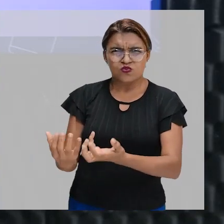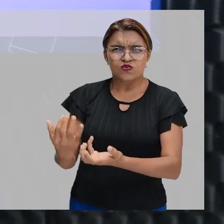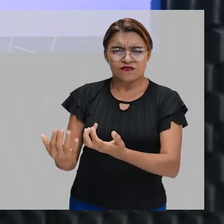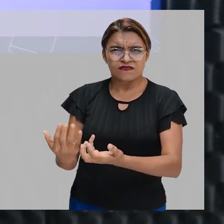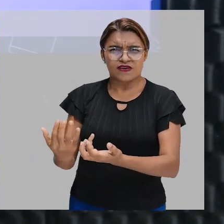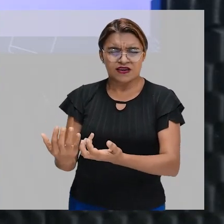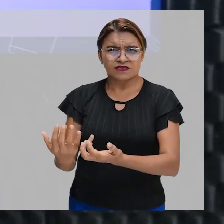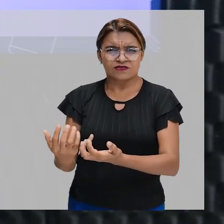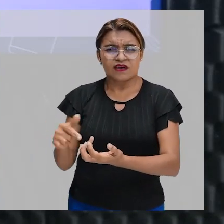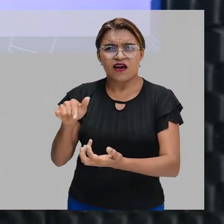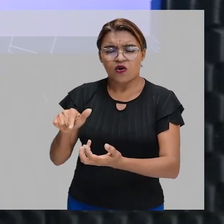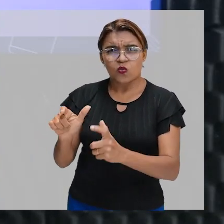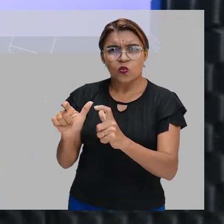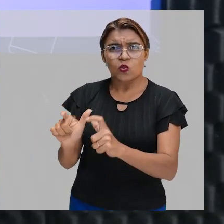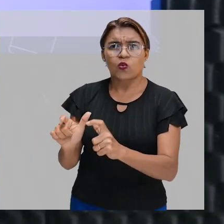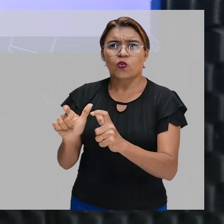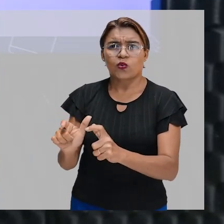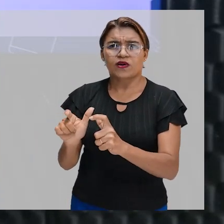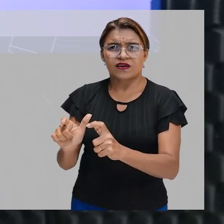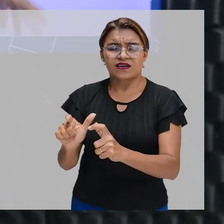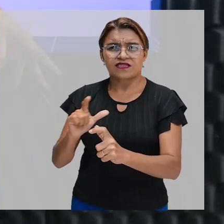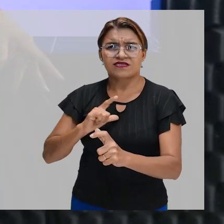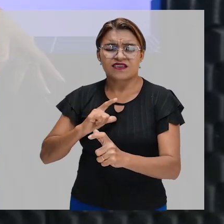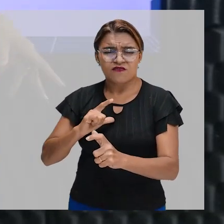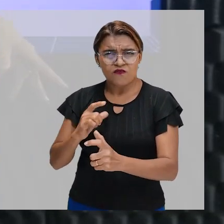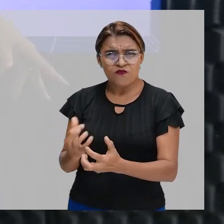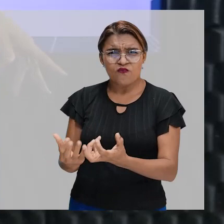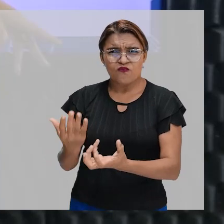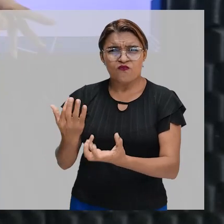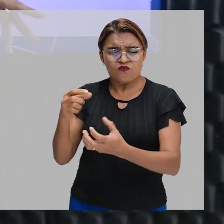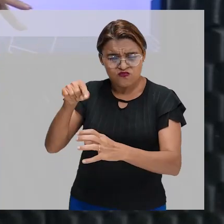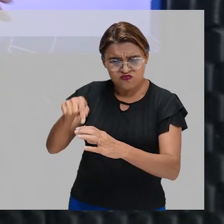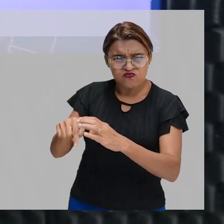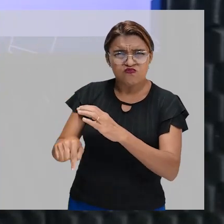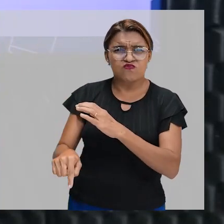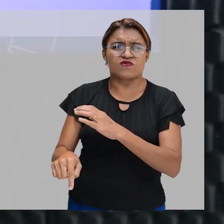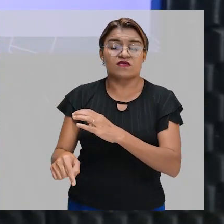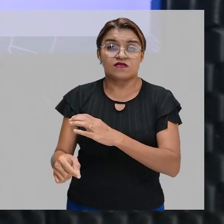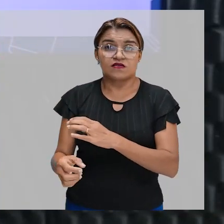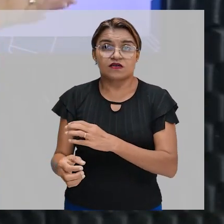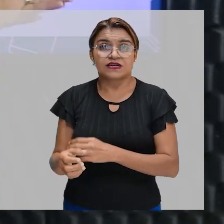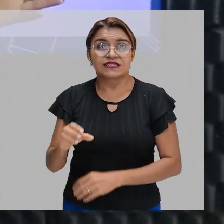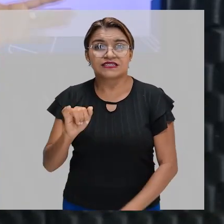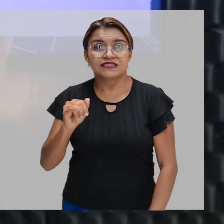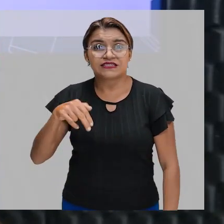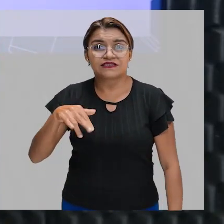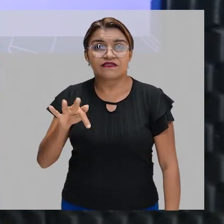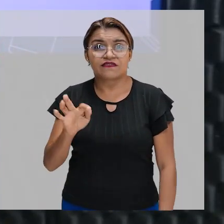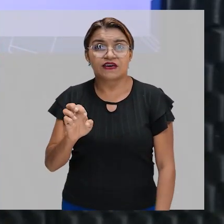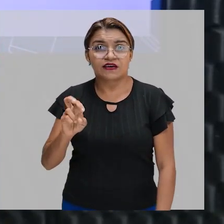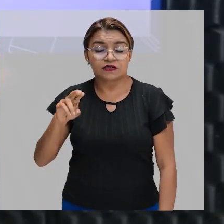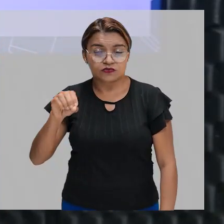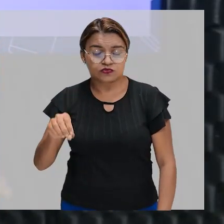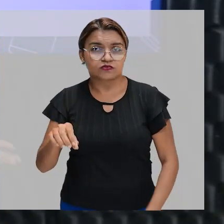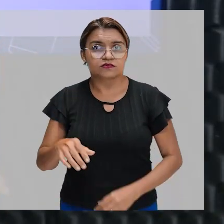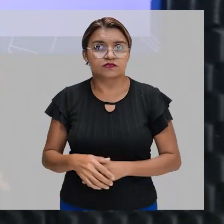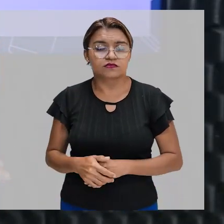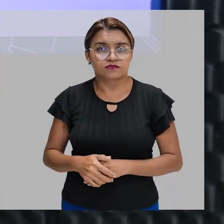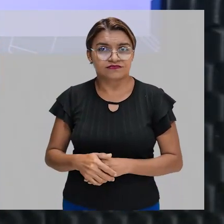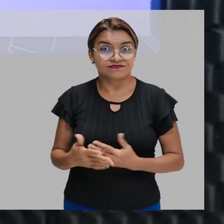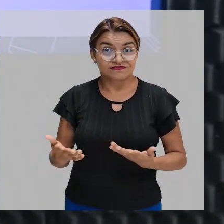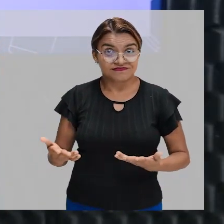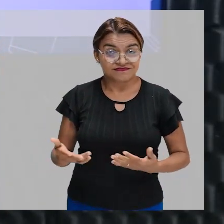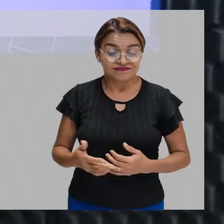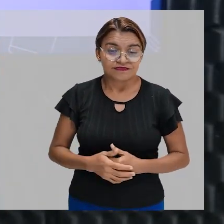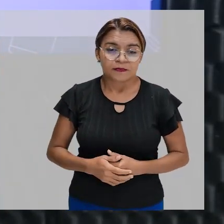segundo a bíblia é um lugar que vai ter fogo ninguém sabe como é o inferno porque o inferno nem inaugurado foi